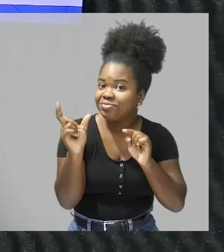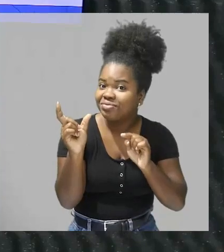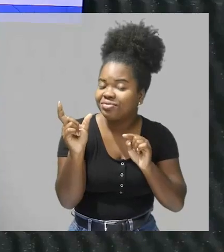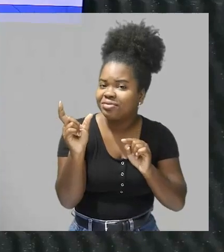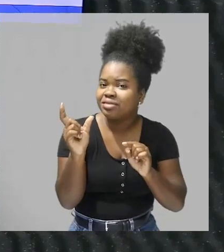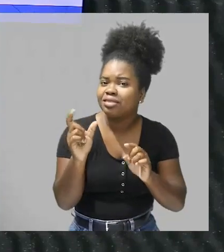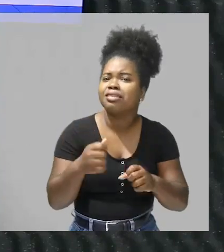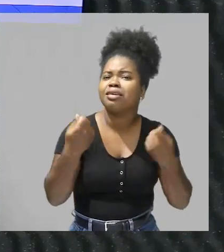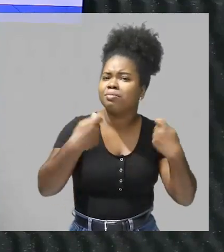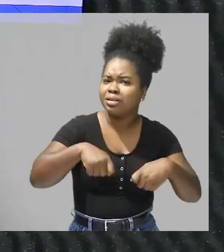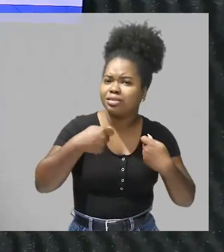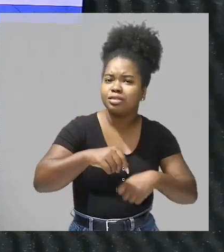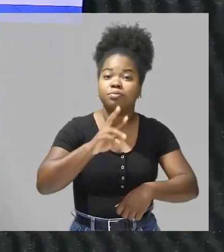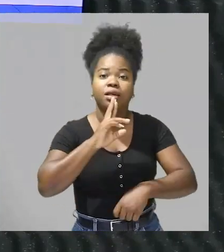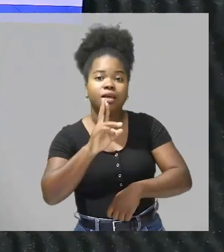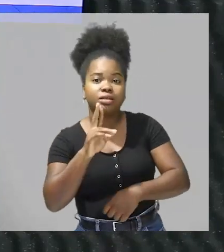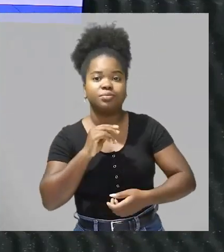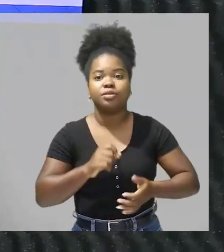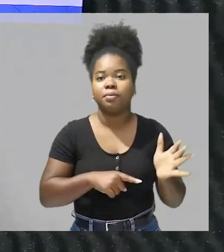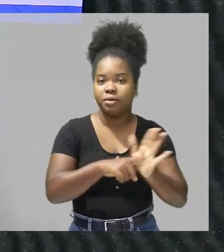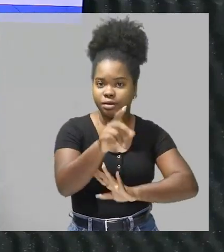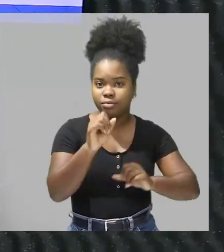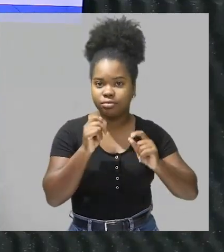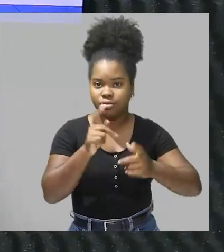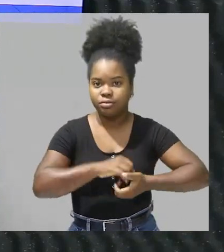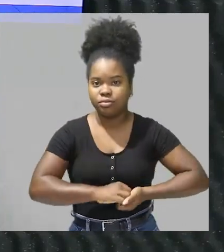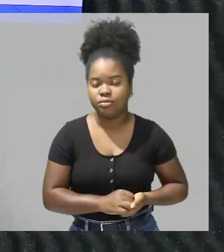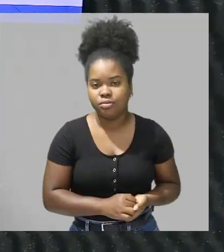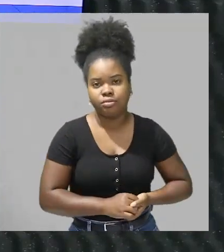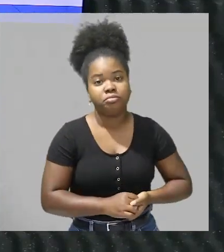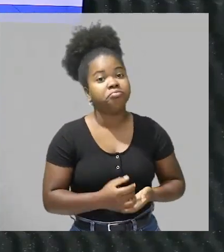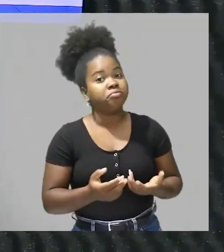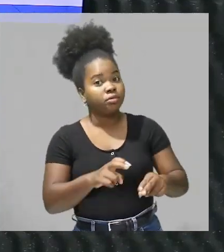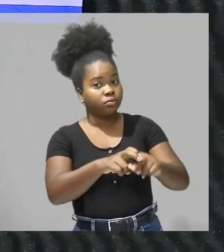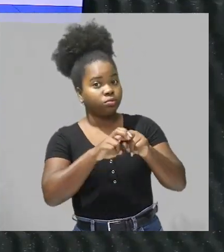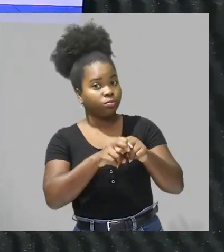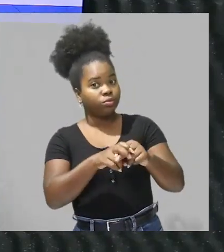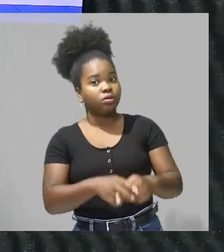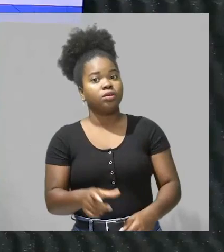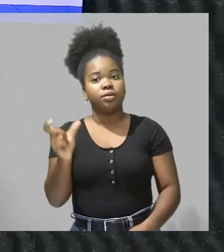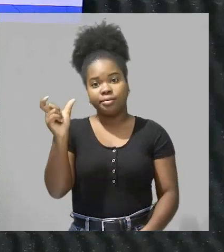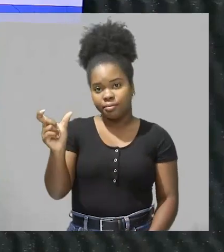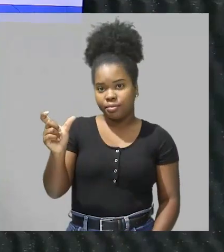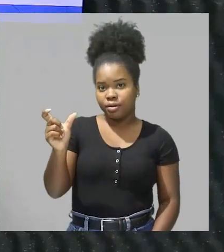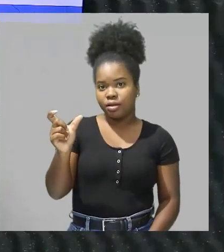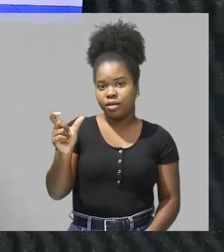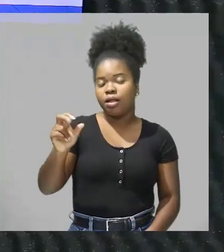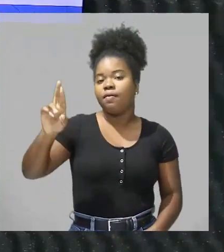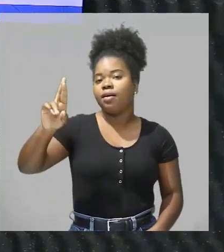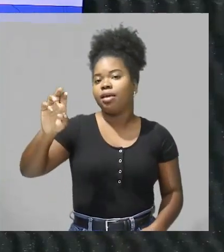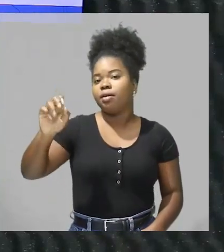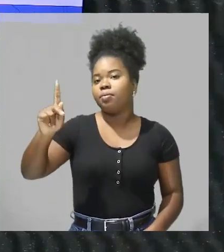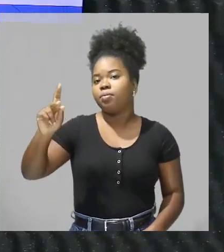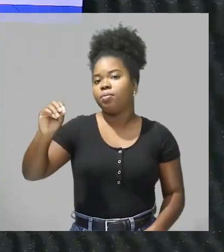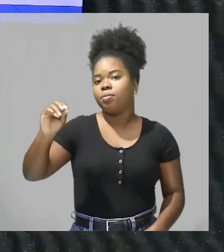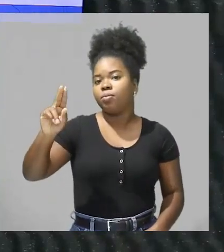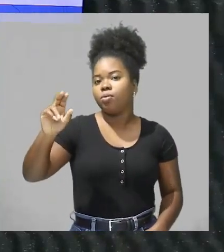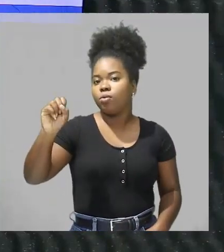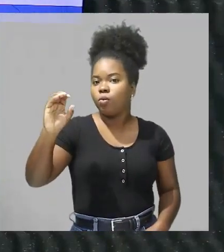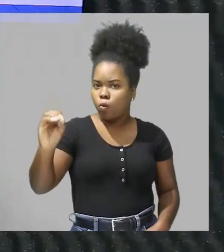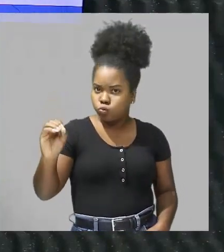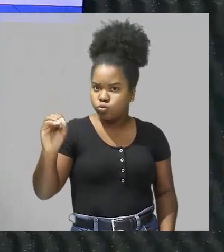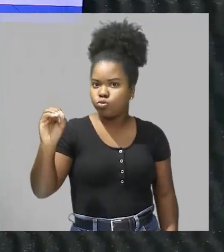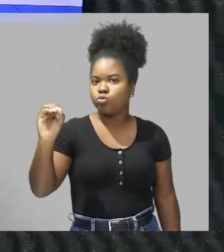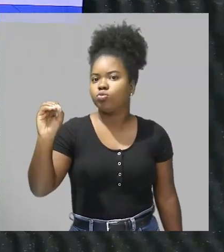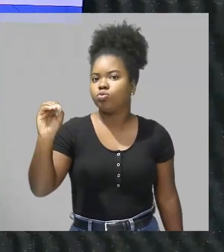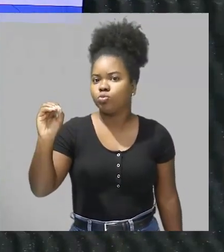para a resolução da questão Então por causa do termo repouso que é o tempo necessário para que